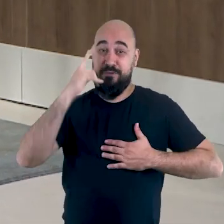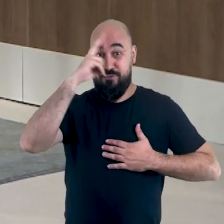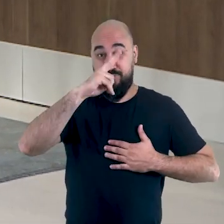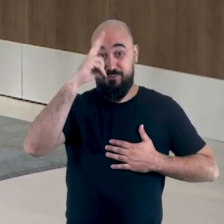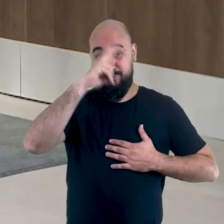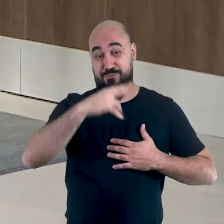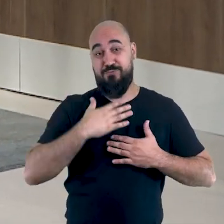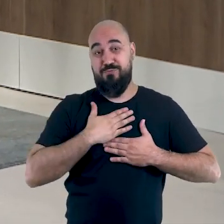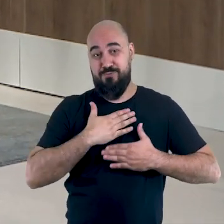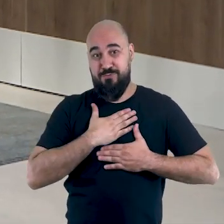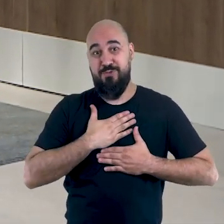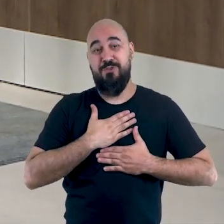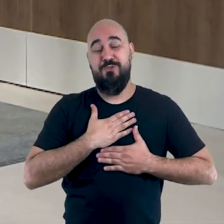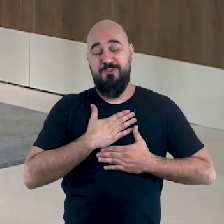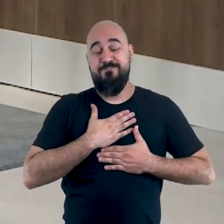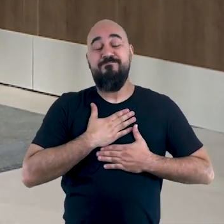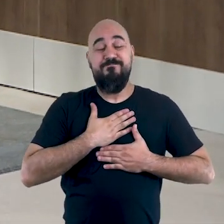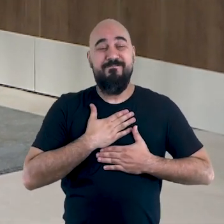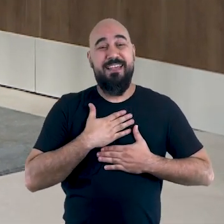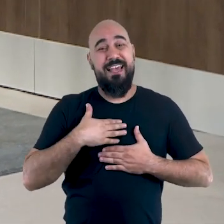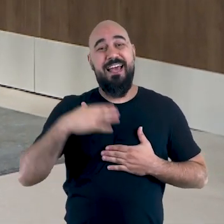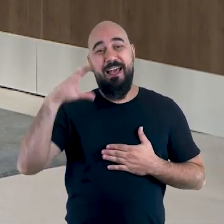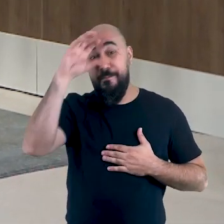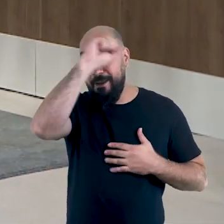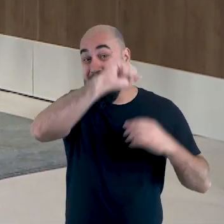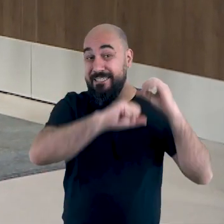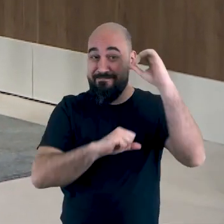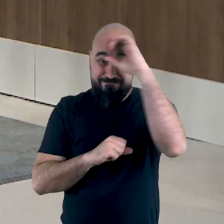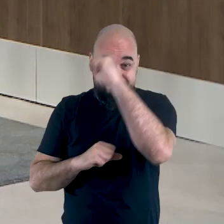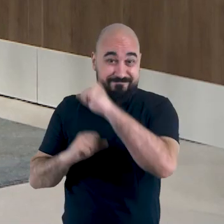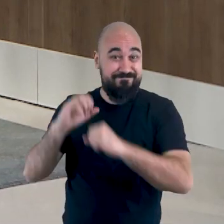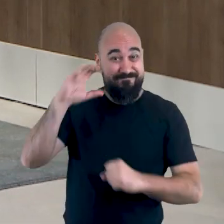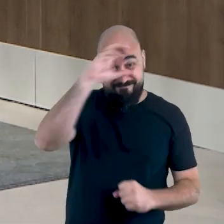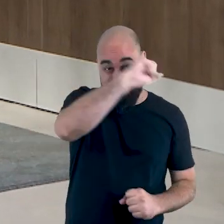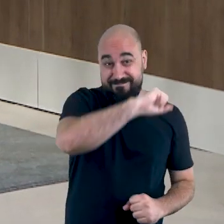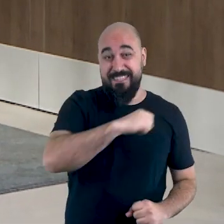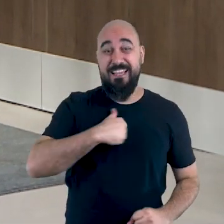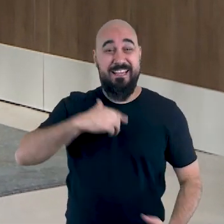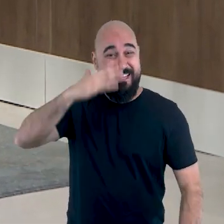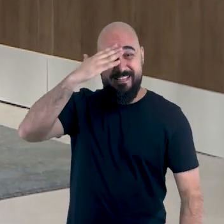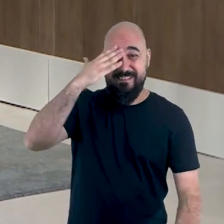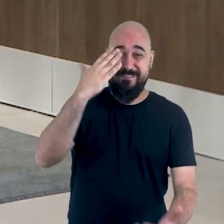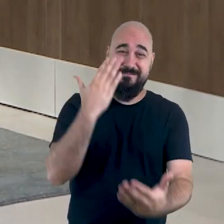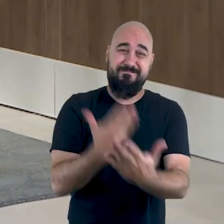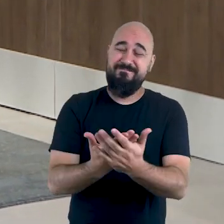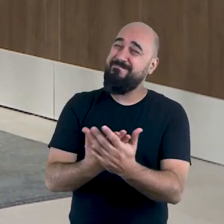Foi assim que aprendi